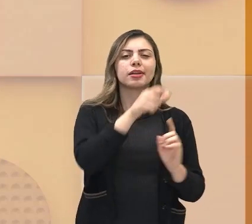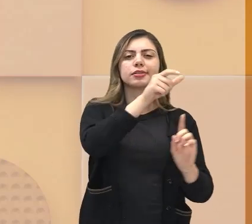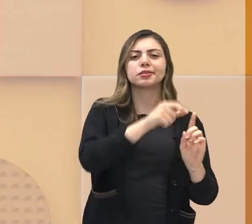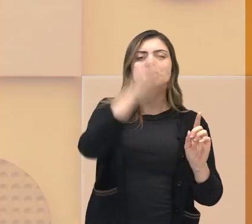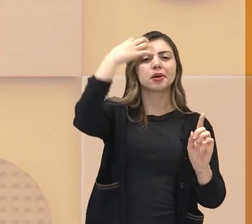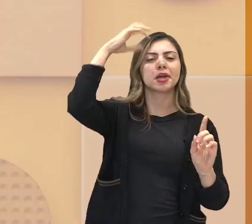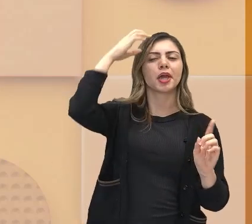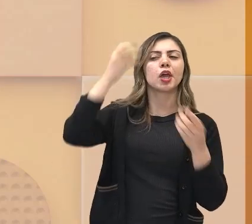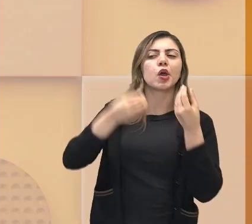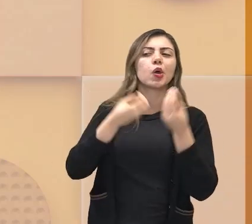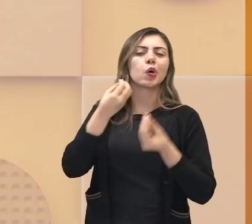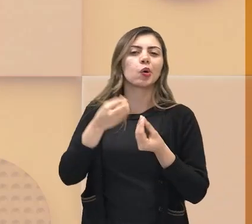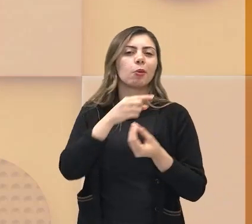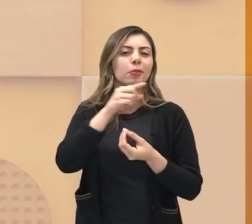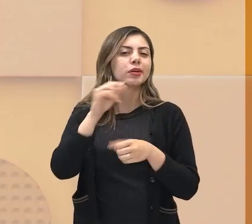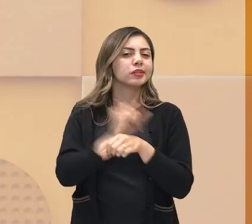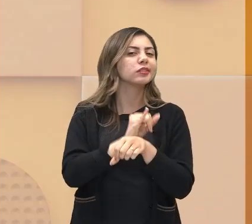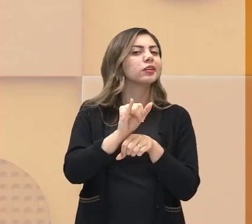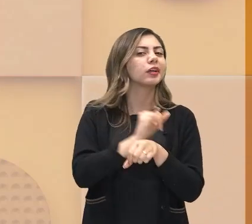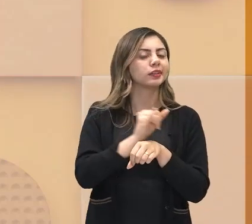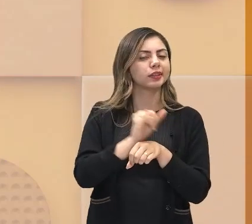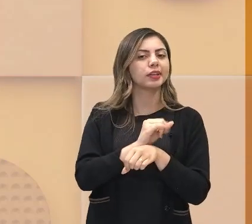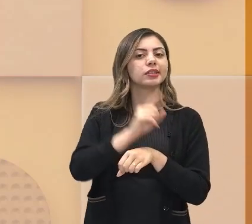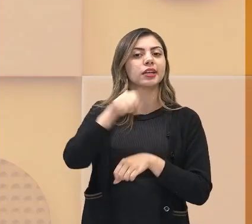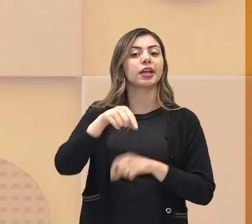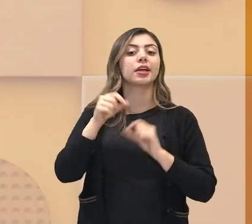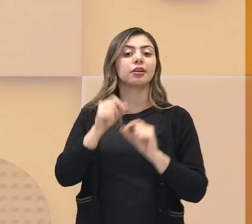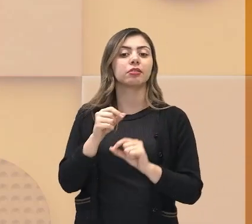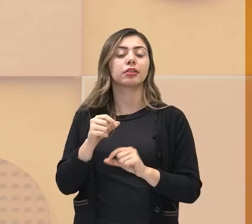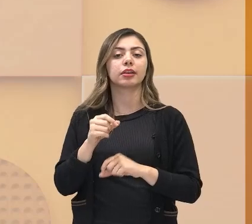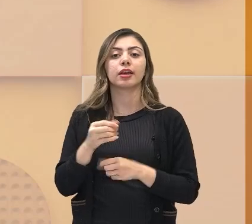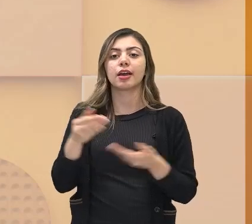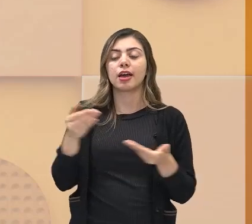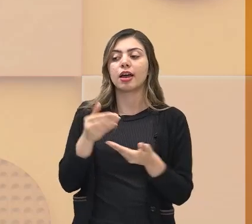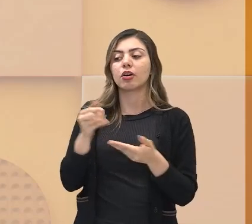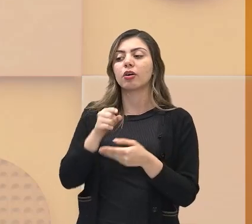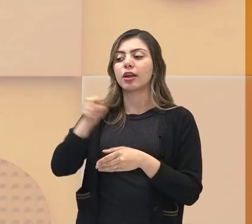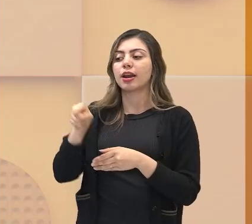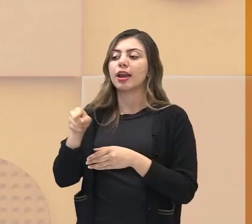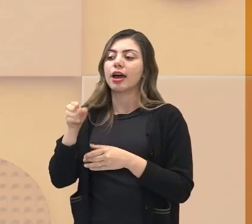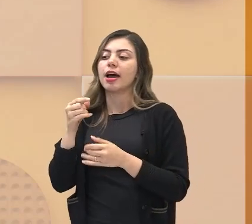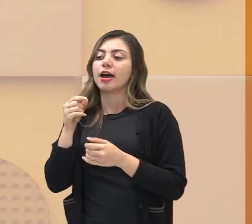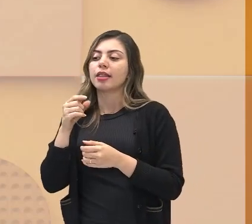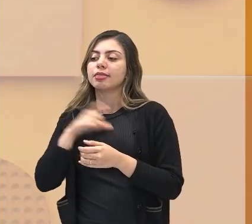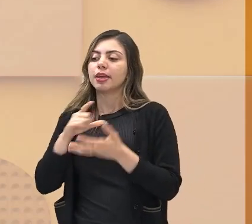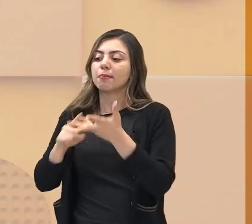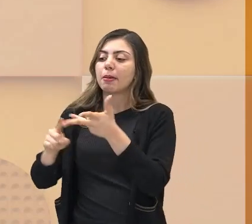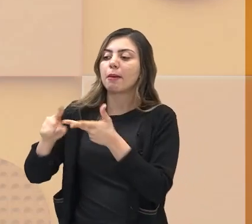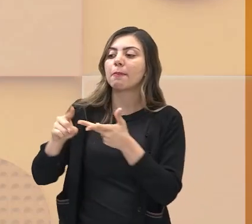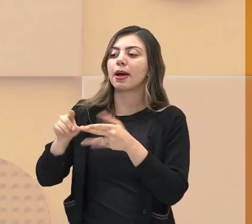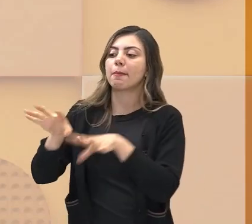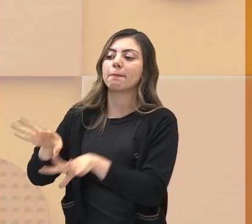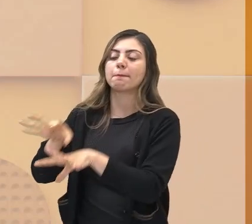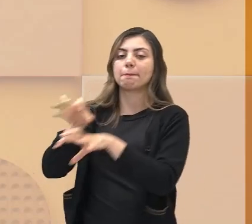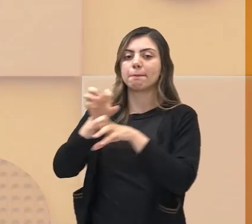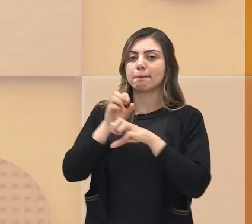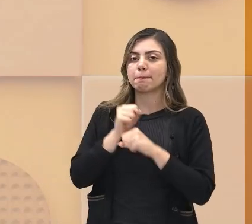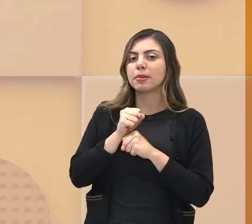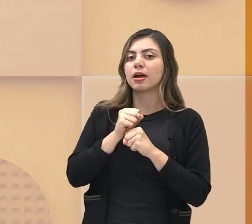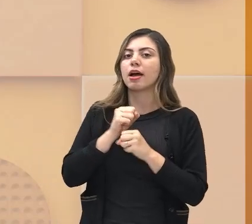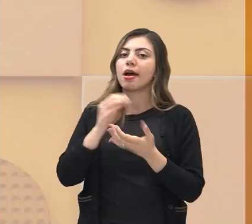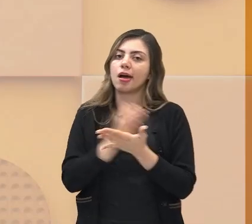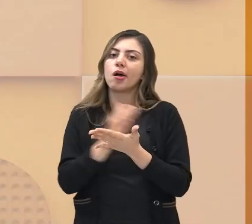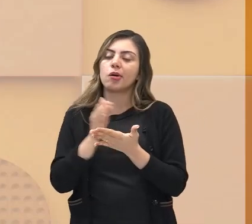rainhas? É instaurar a figura do déspota esclarecido, né? Que na sua grande maioria das vezes vai